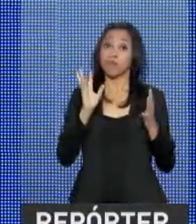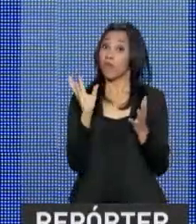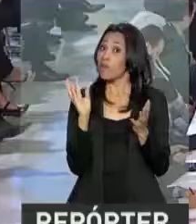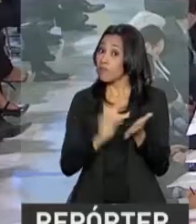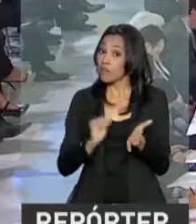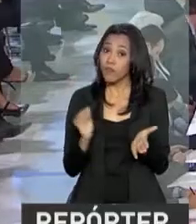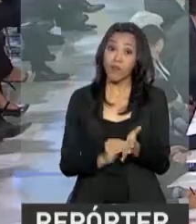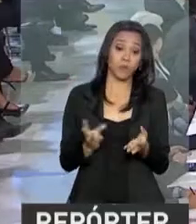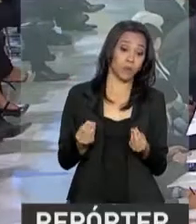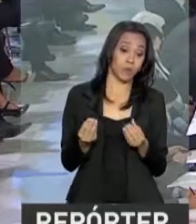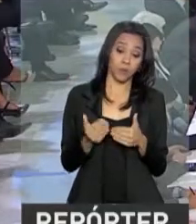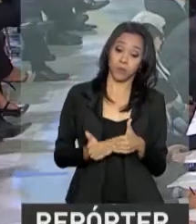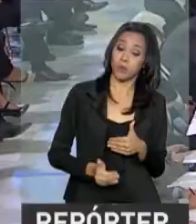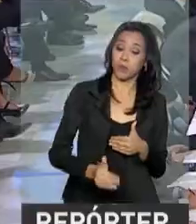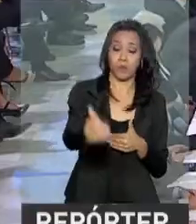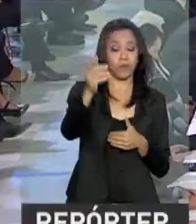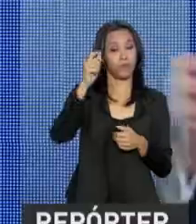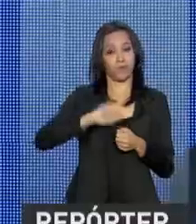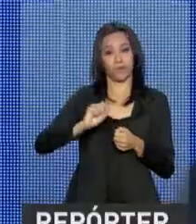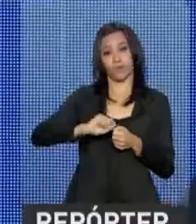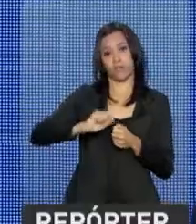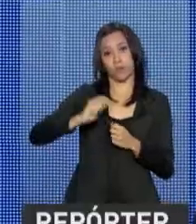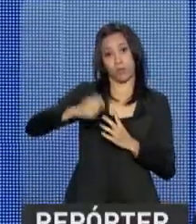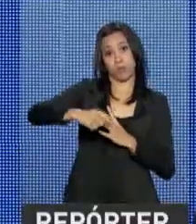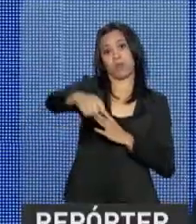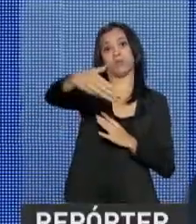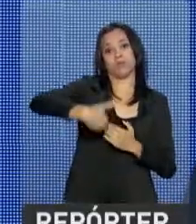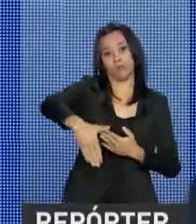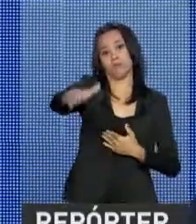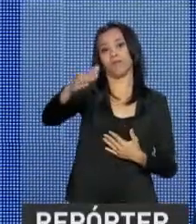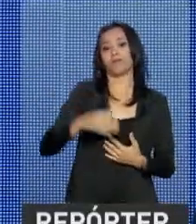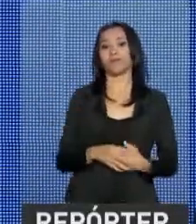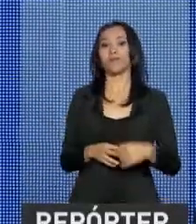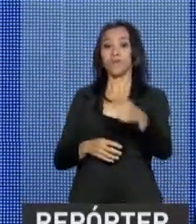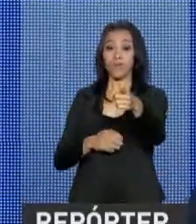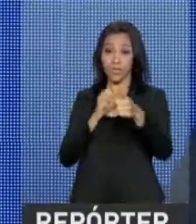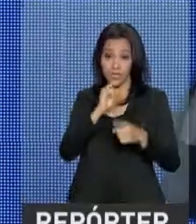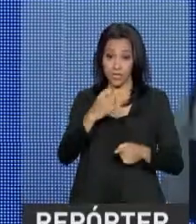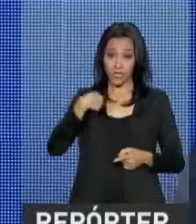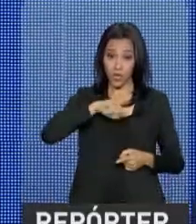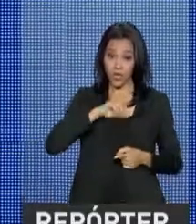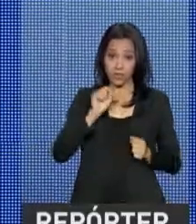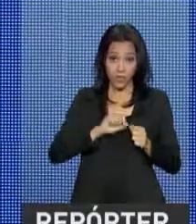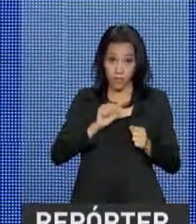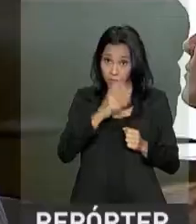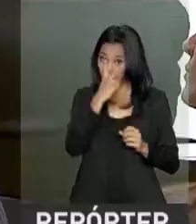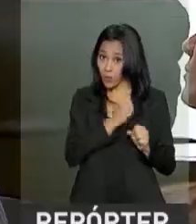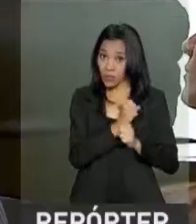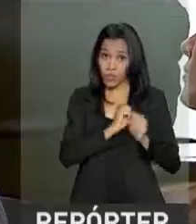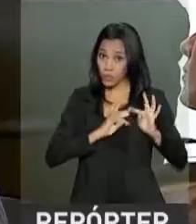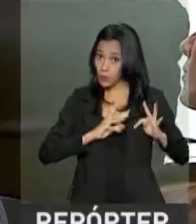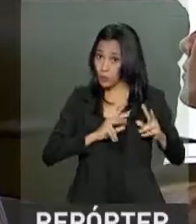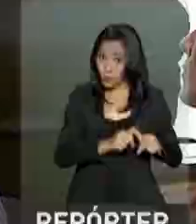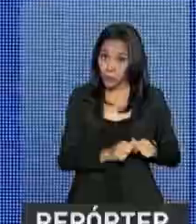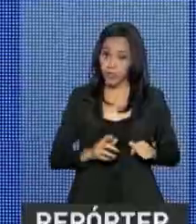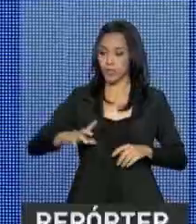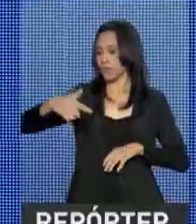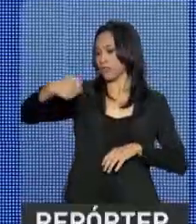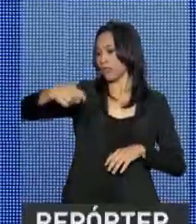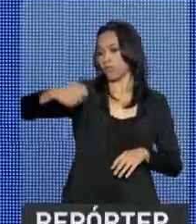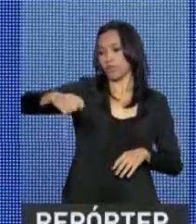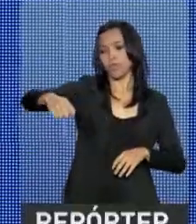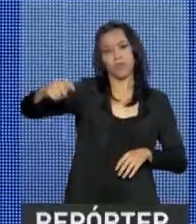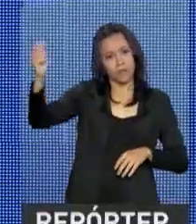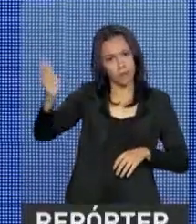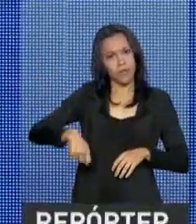pelo brasil nos próximos meses o governo chinês nós fizemos fizemos dois anos tudo isso nós fizemos em sete meses nós